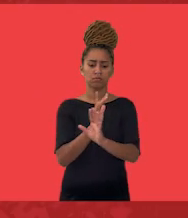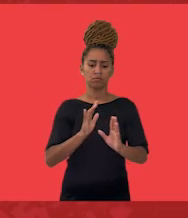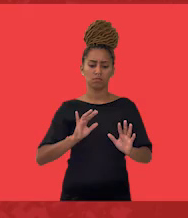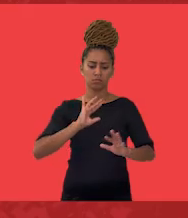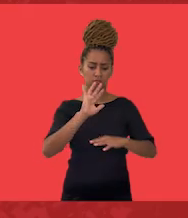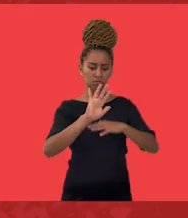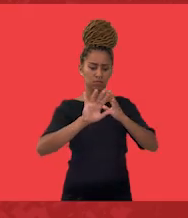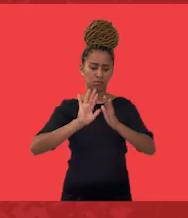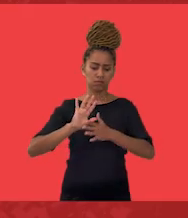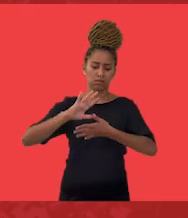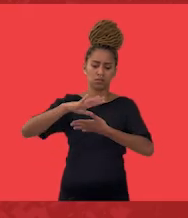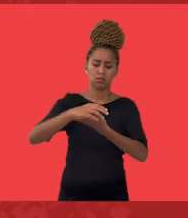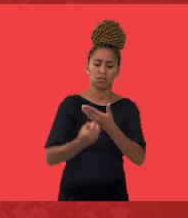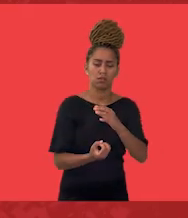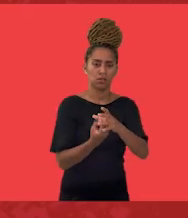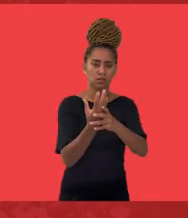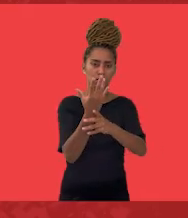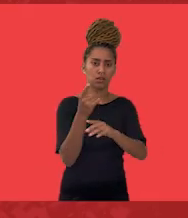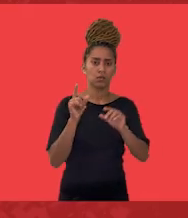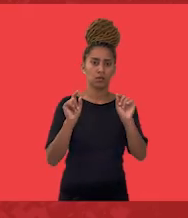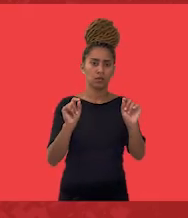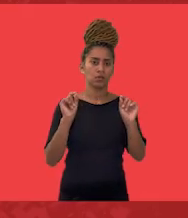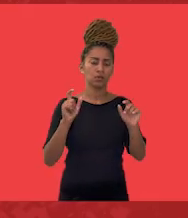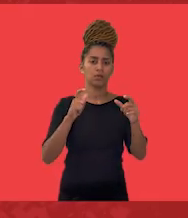No me hables de amor.